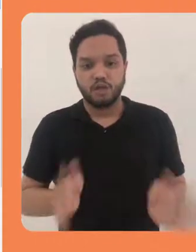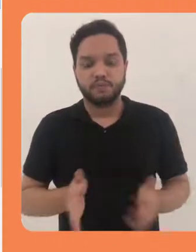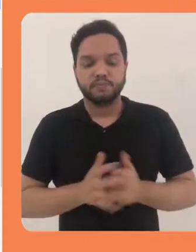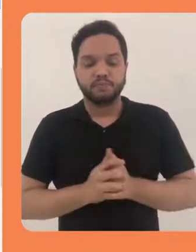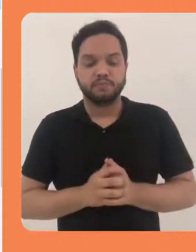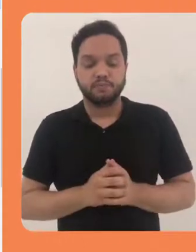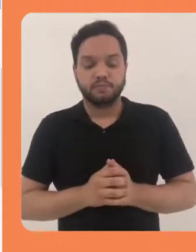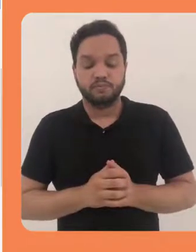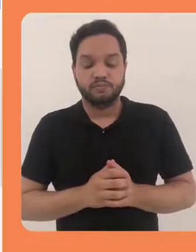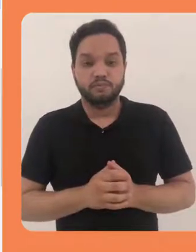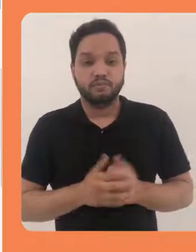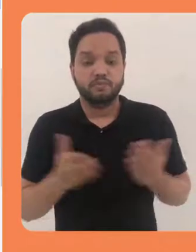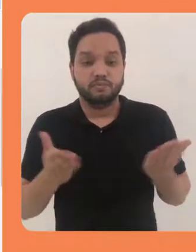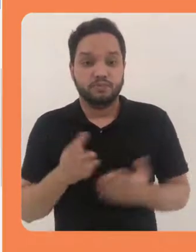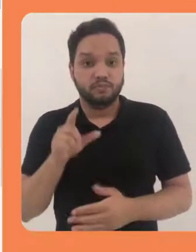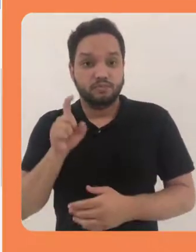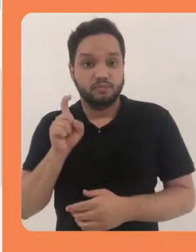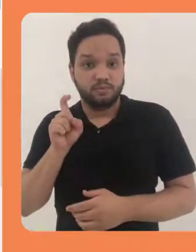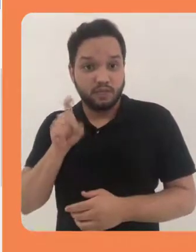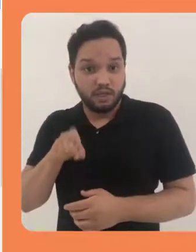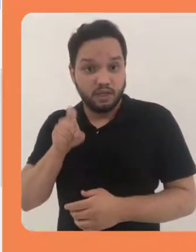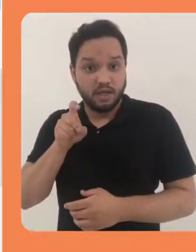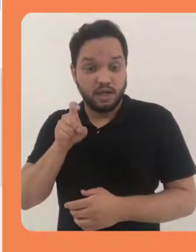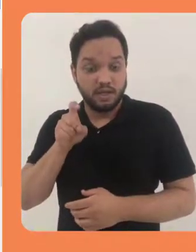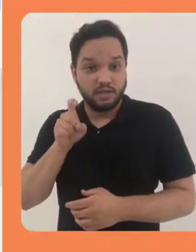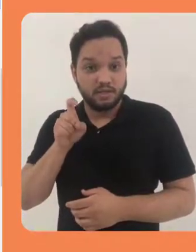é um recurso interessante